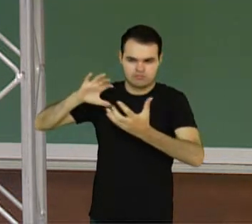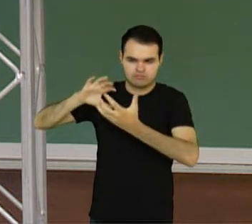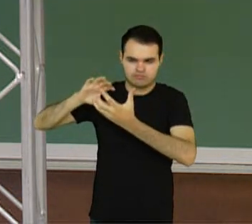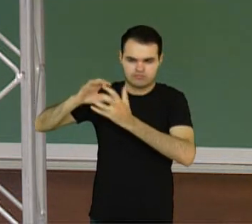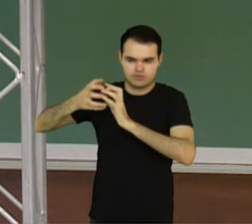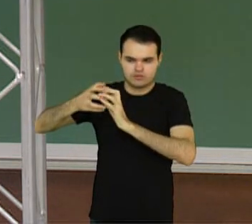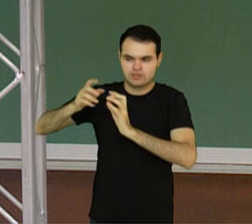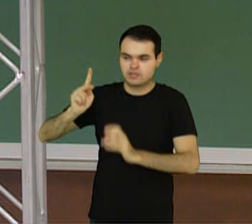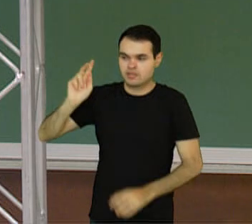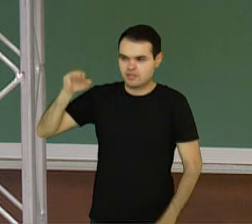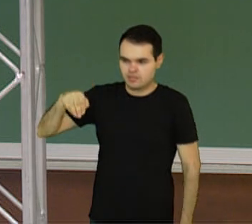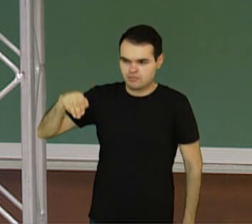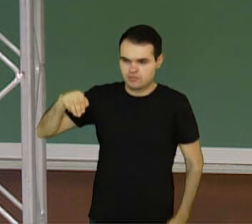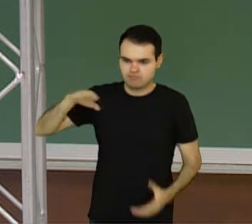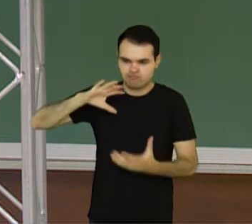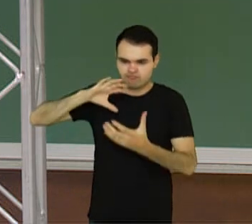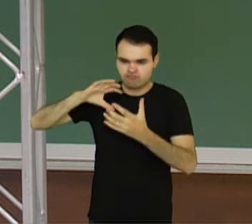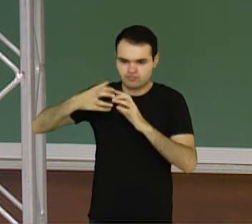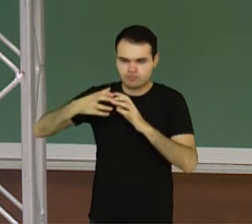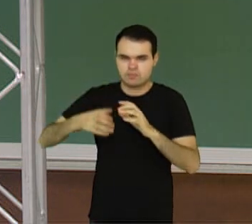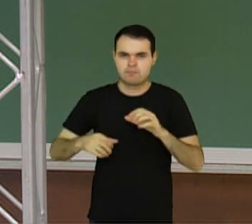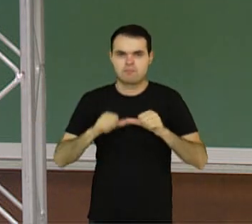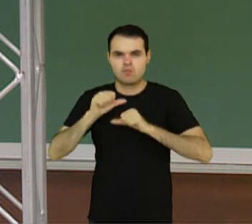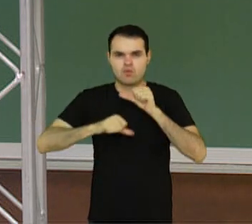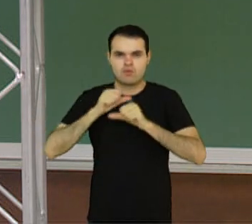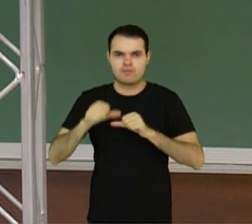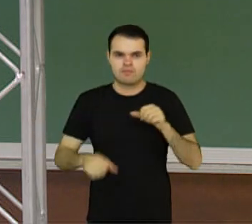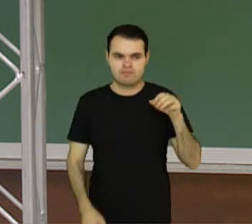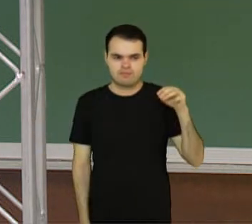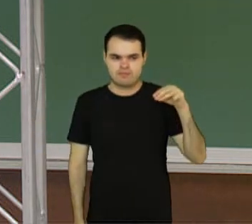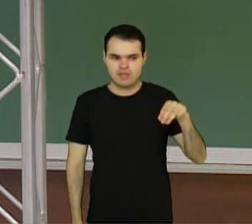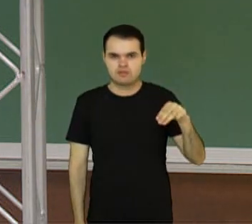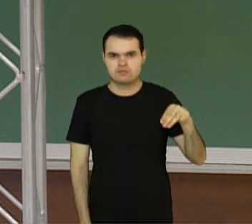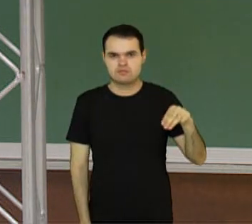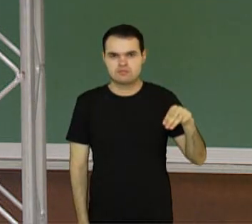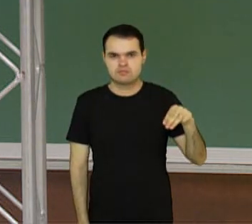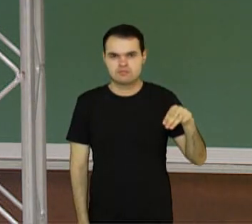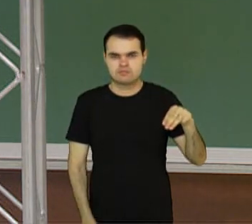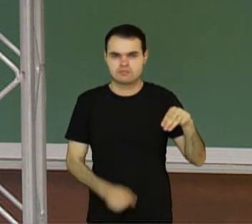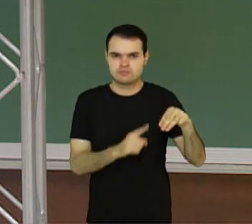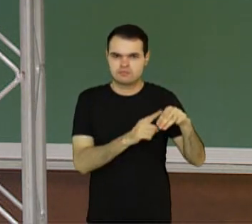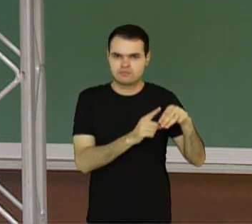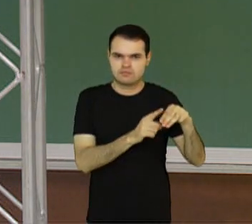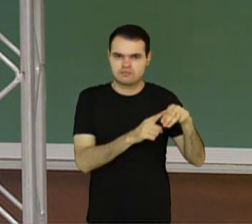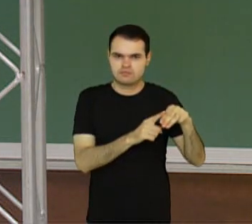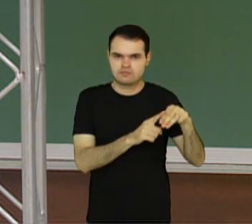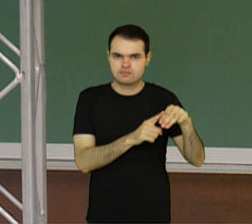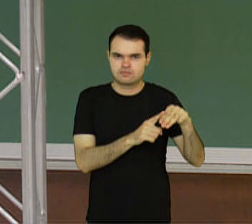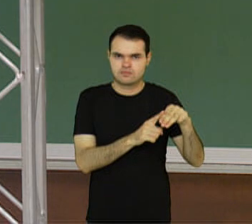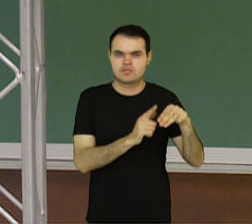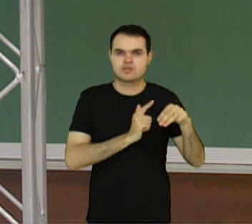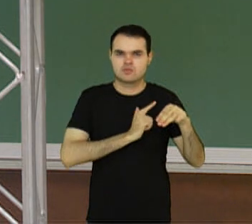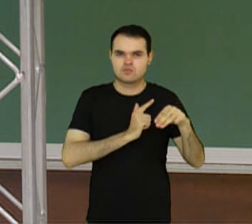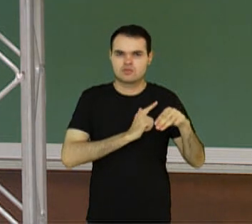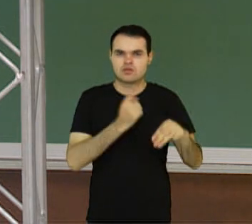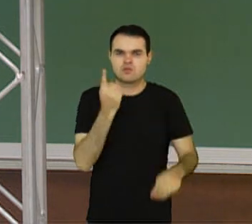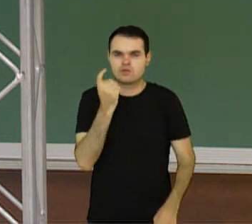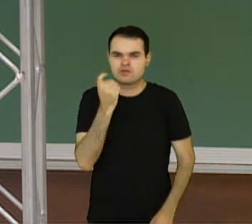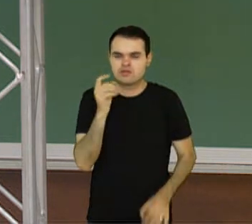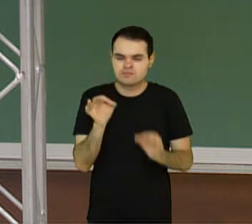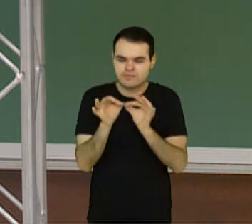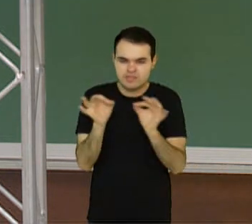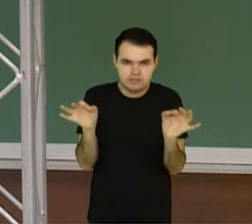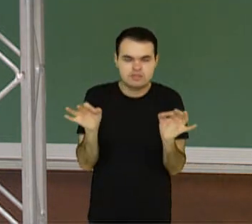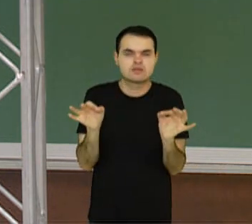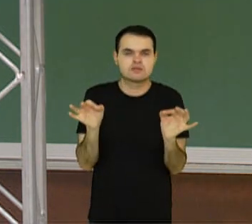conversão de quilômetros para metros. Então, quando eu quero fazer uma unidade, uma conversão de unidade de medida,